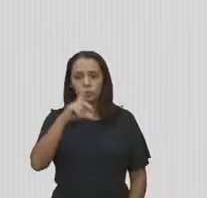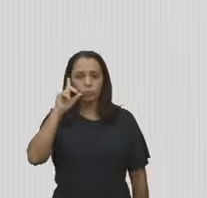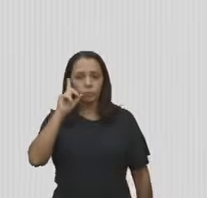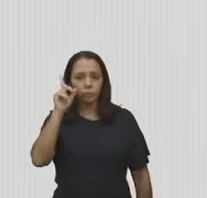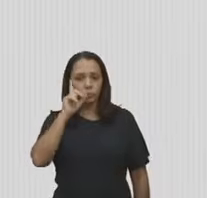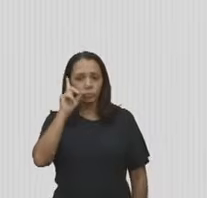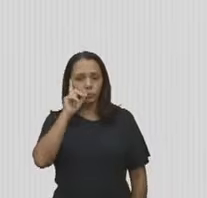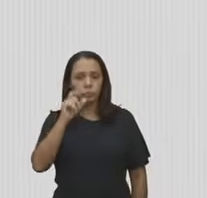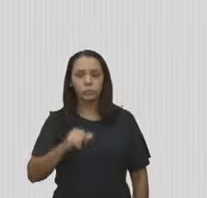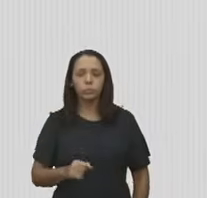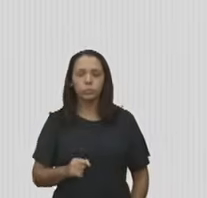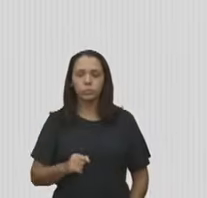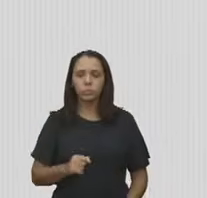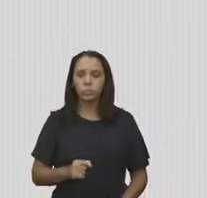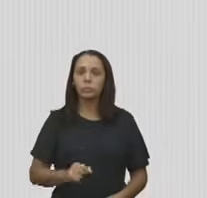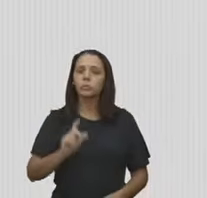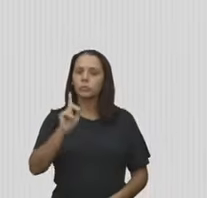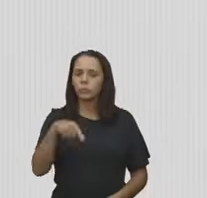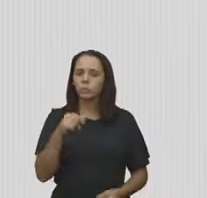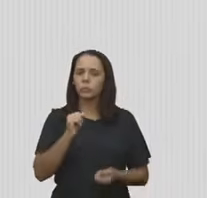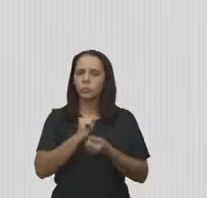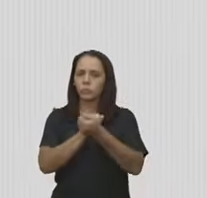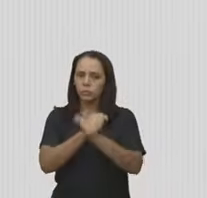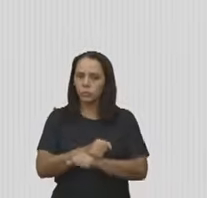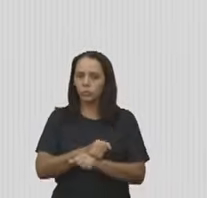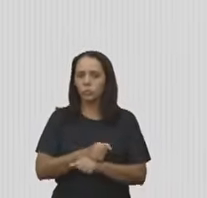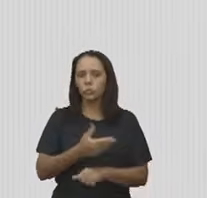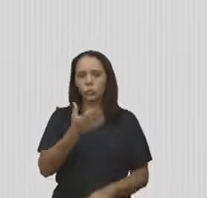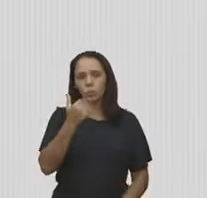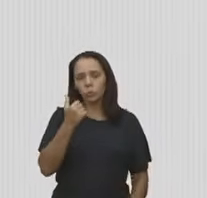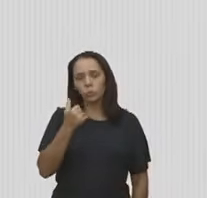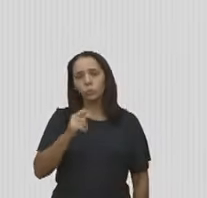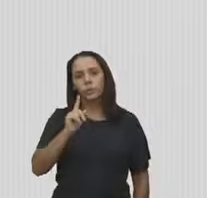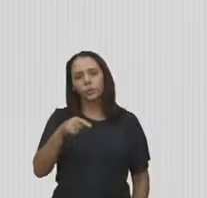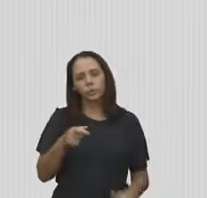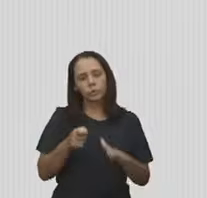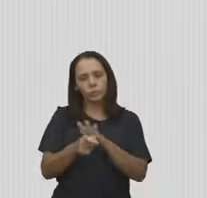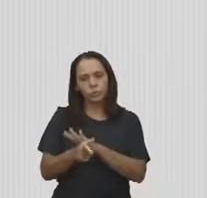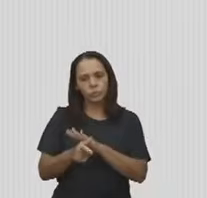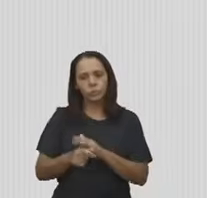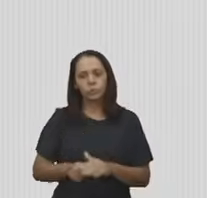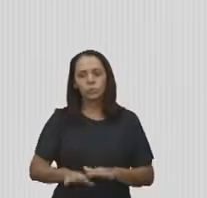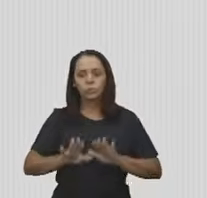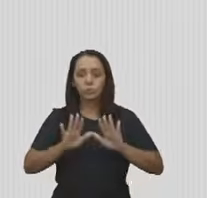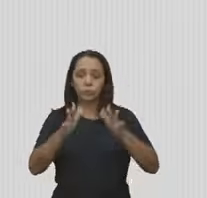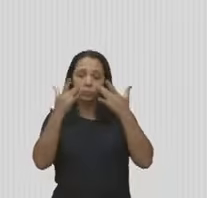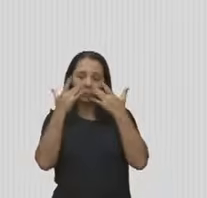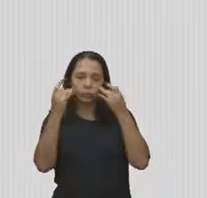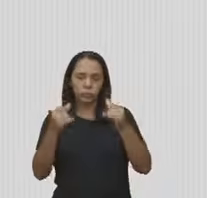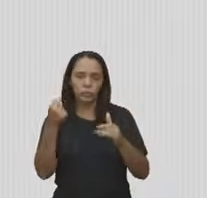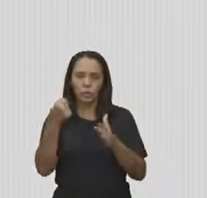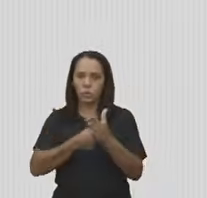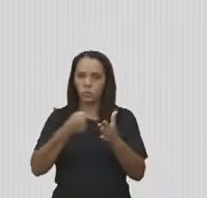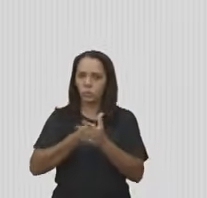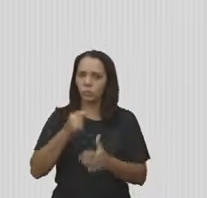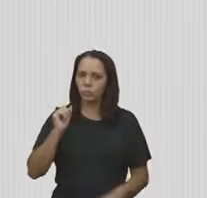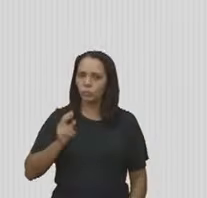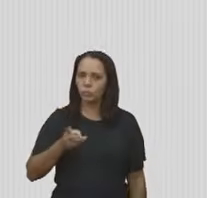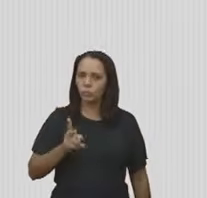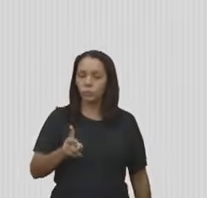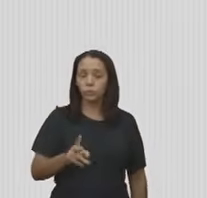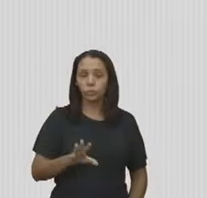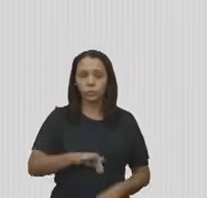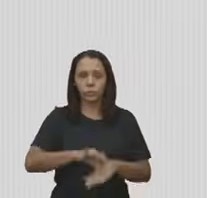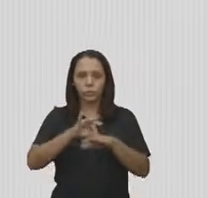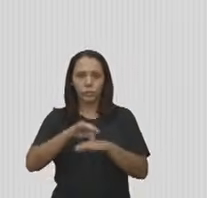dias. Isso não é favor, é obrigação. Merenda não é gasto, é investimento. Mas atenção, a luta ainda não acabou. A